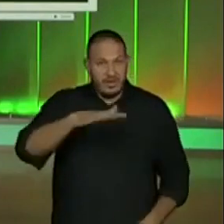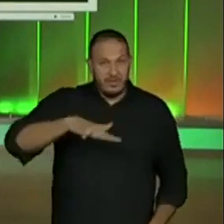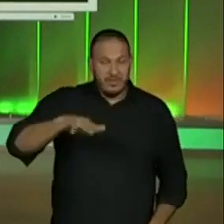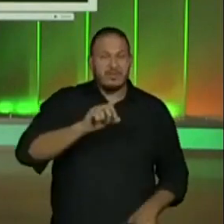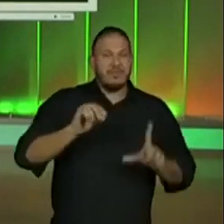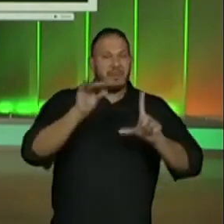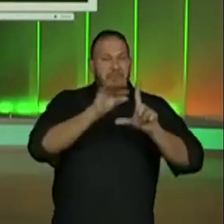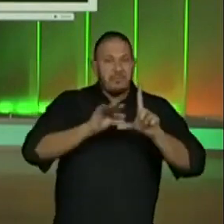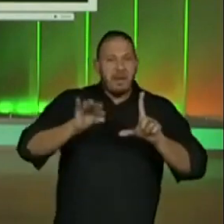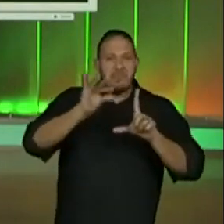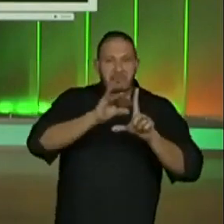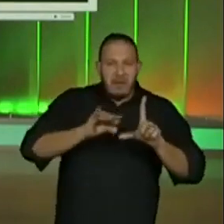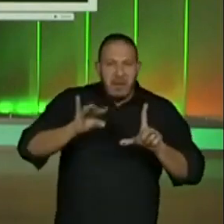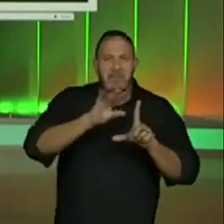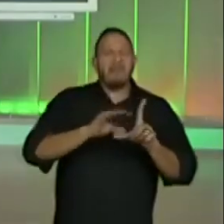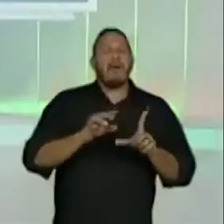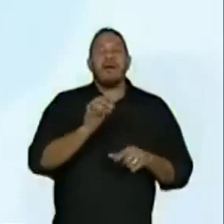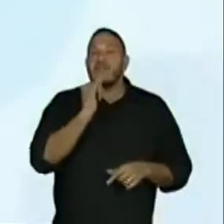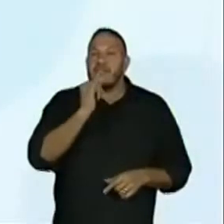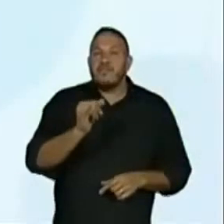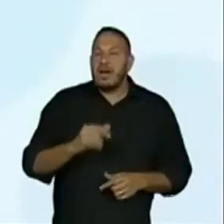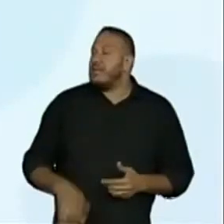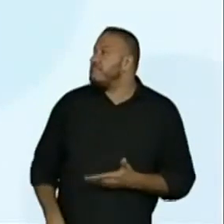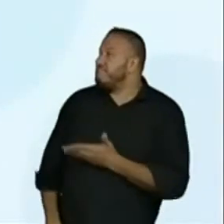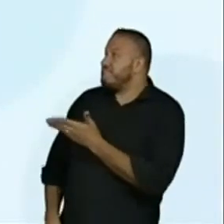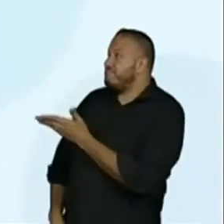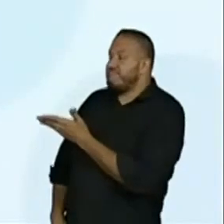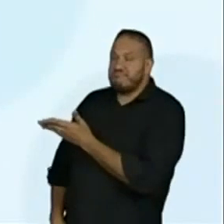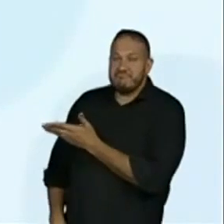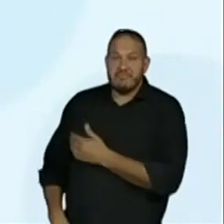em que você pode dizer o que achou da aula.